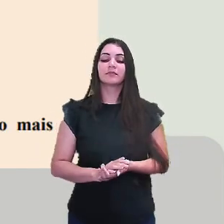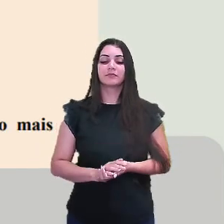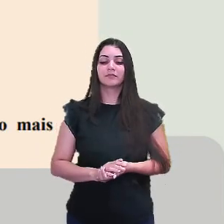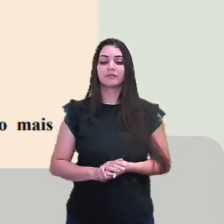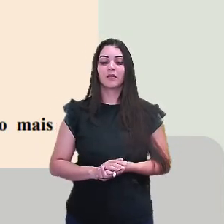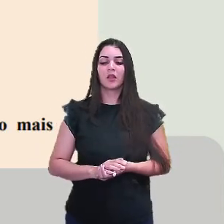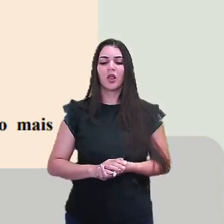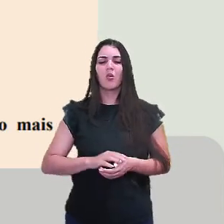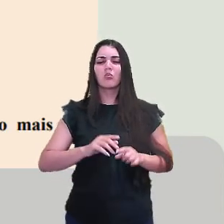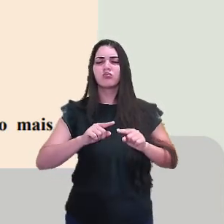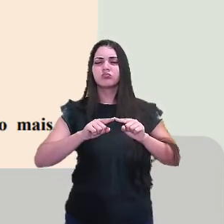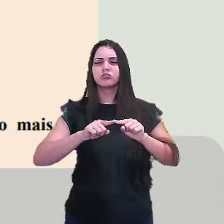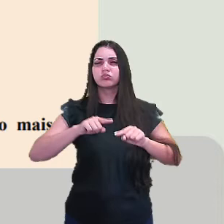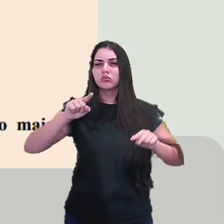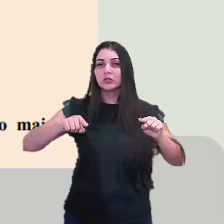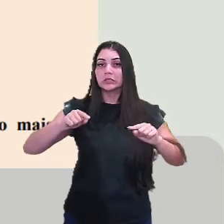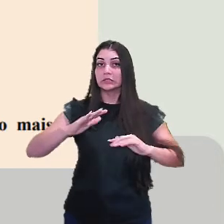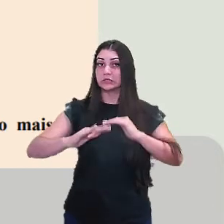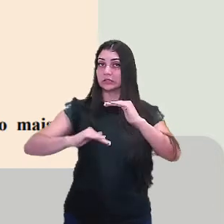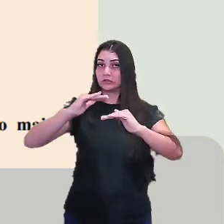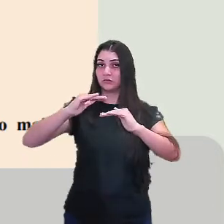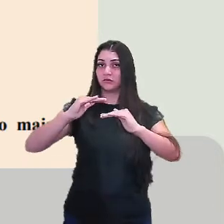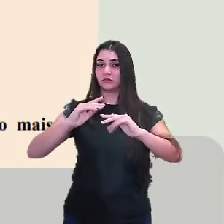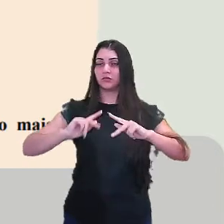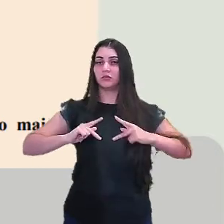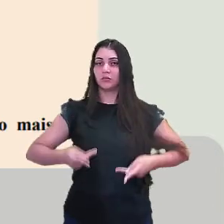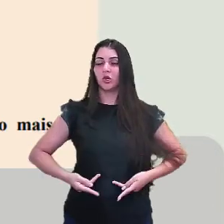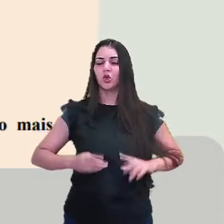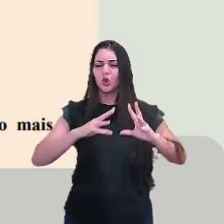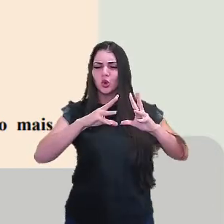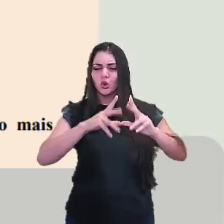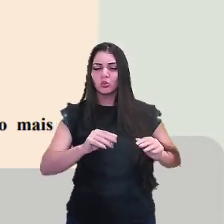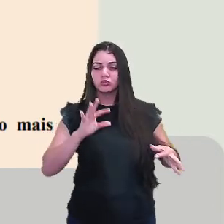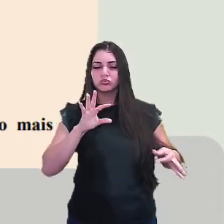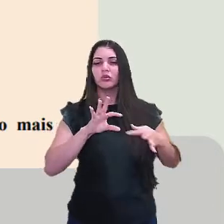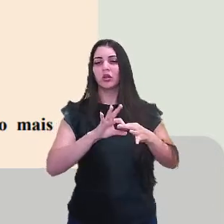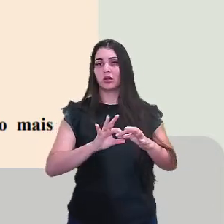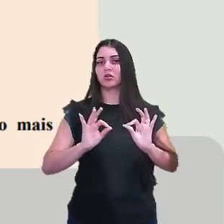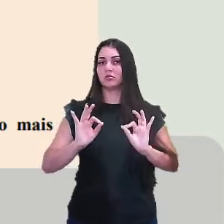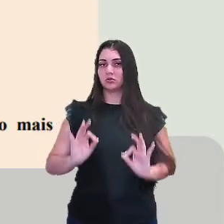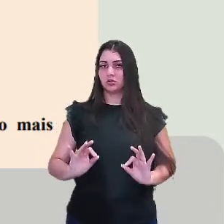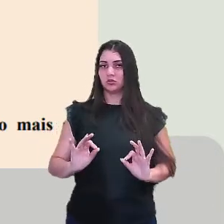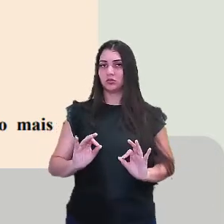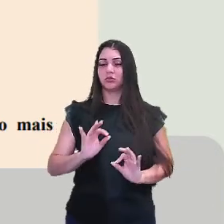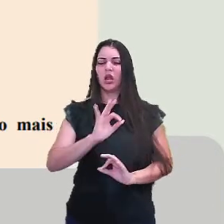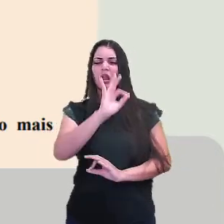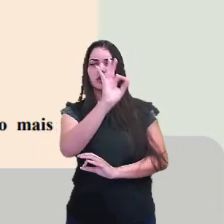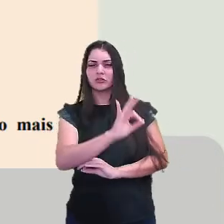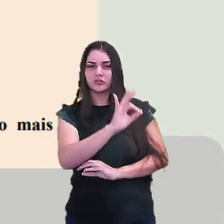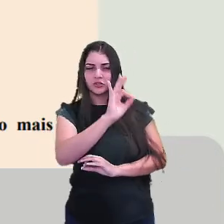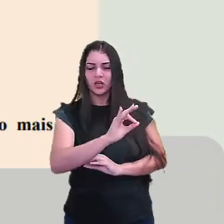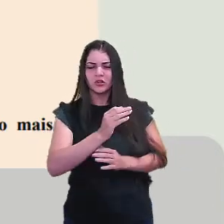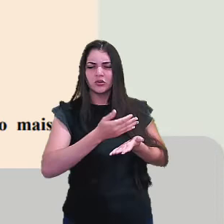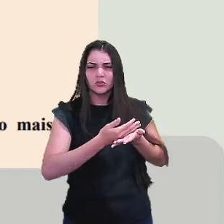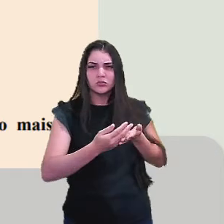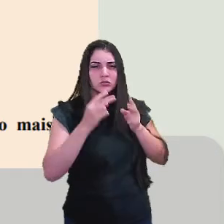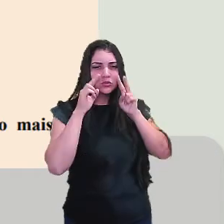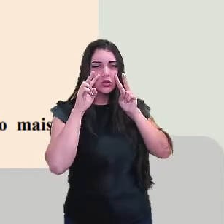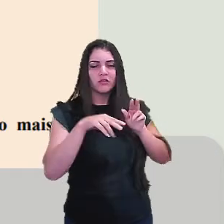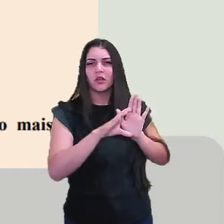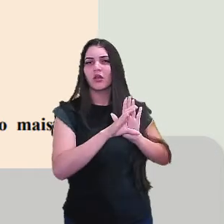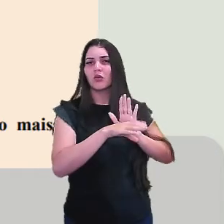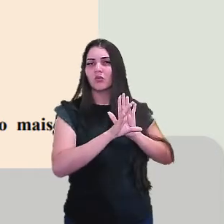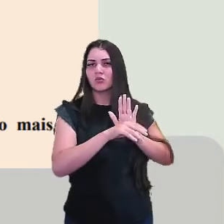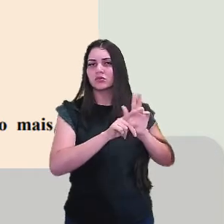de desenvolvimento humano. Tudo isso está ligado, tá, minha gente? Desde as taxas que a gente começou a ver, o conceito